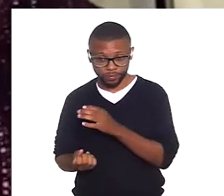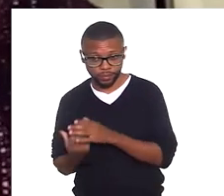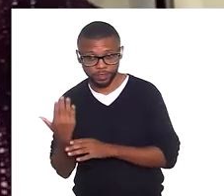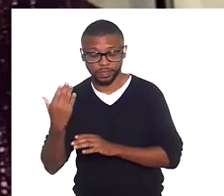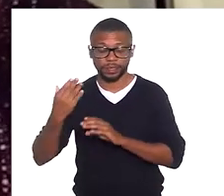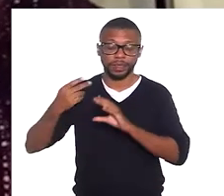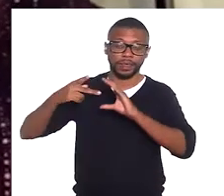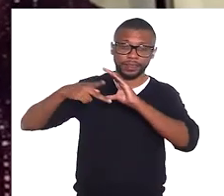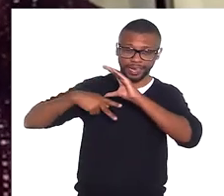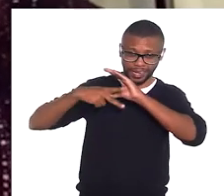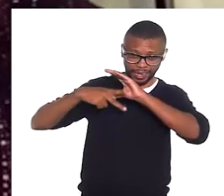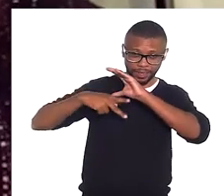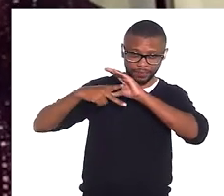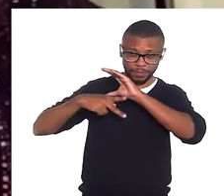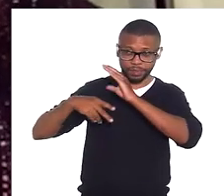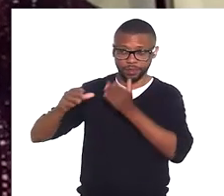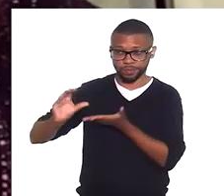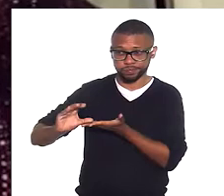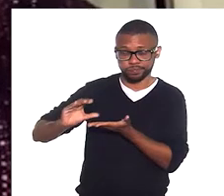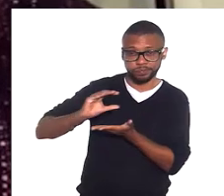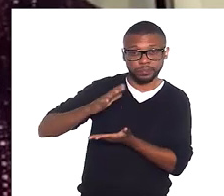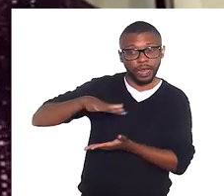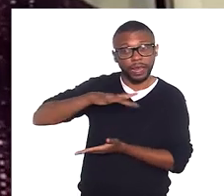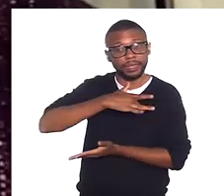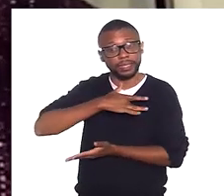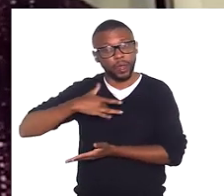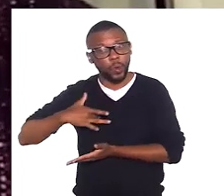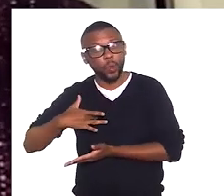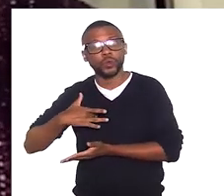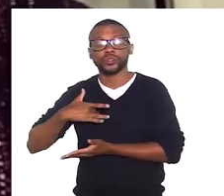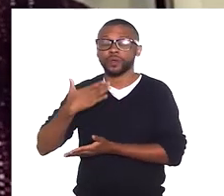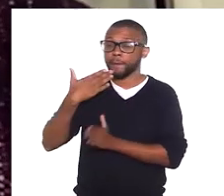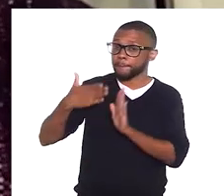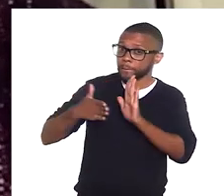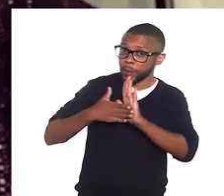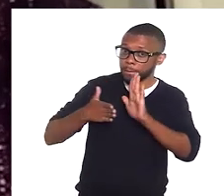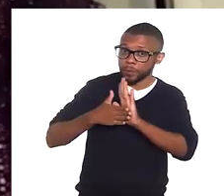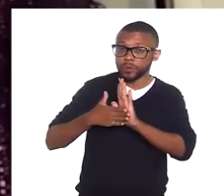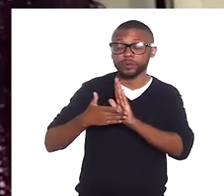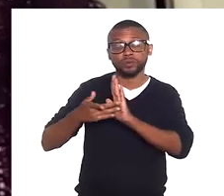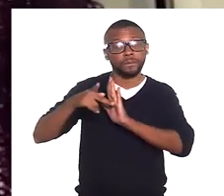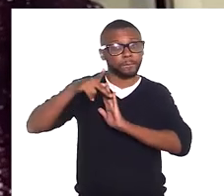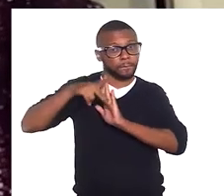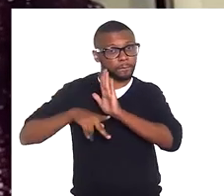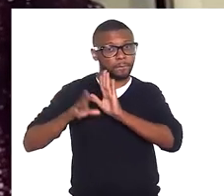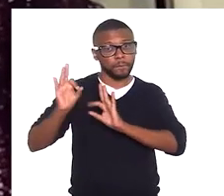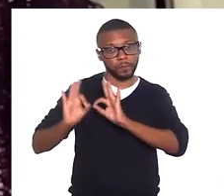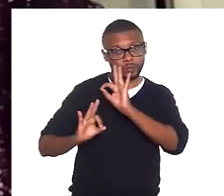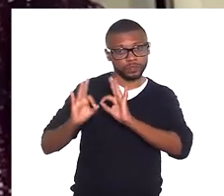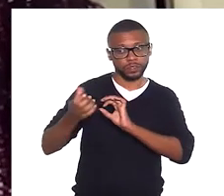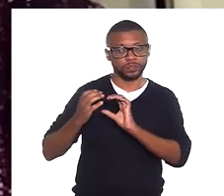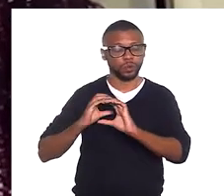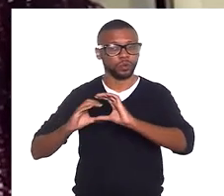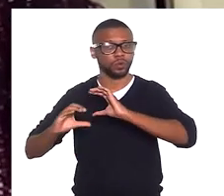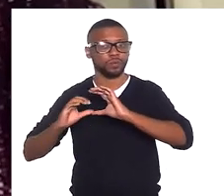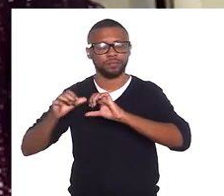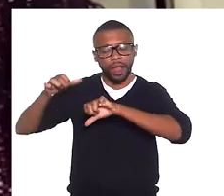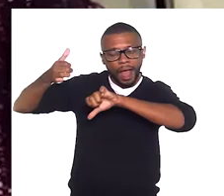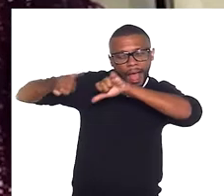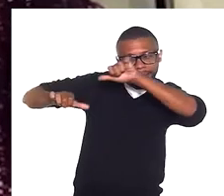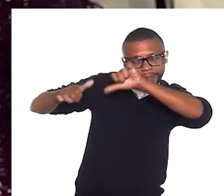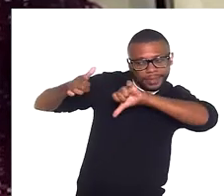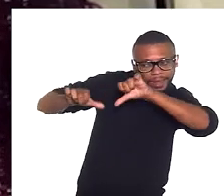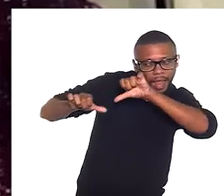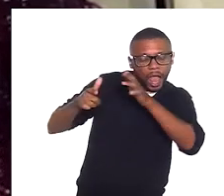Fundação MacArthur, para projetos na área de saúde sexual e reprodutiva. E eu propus um projeto de comunicação para analisar